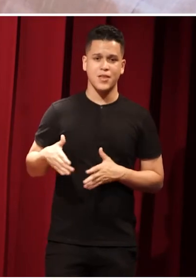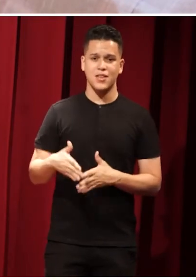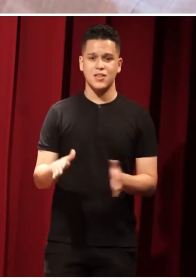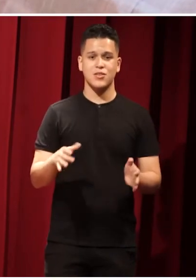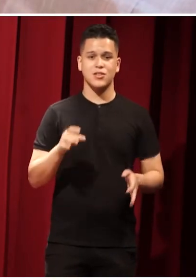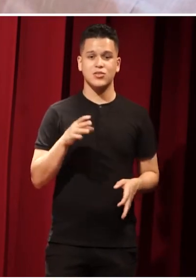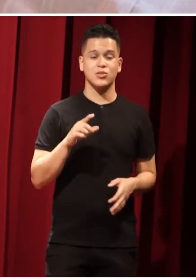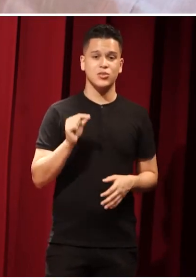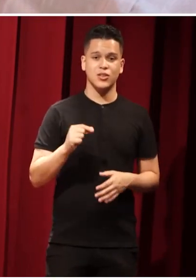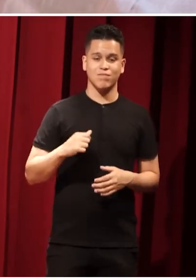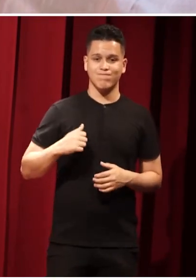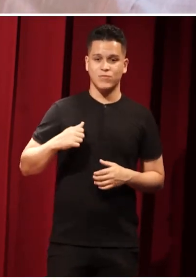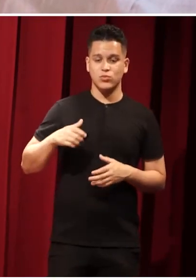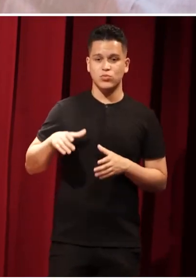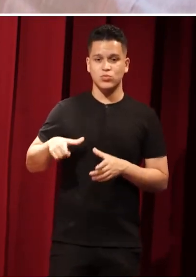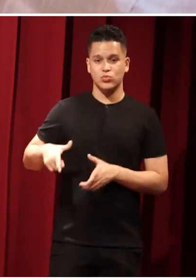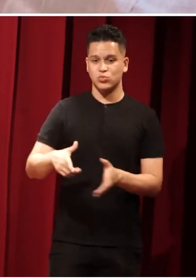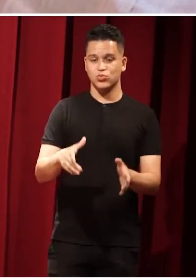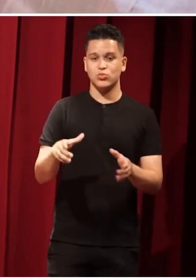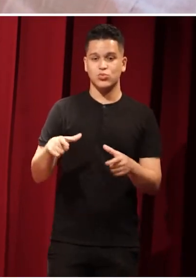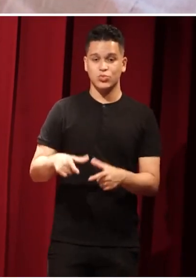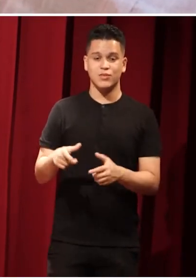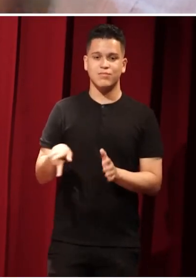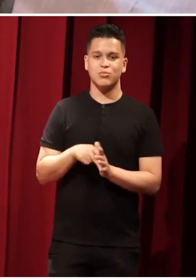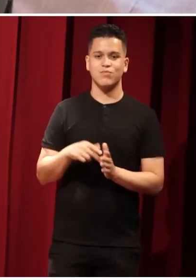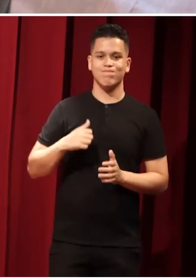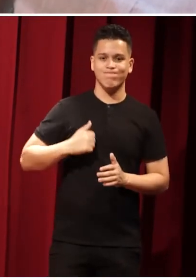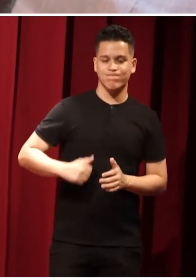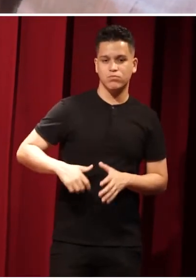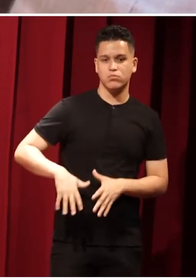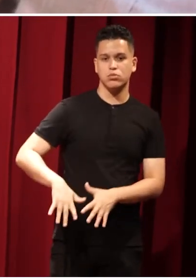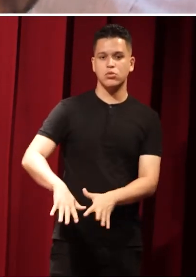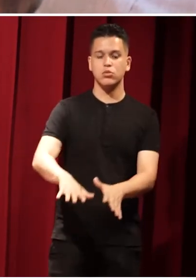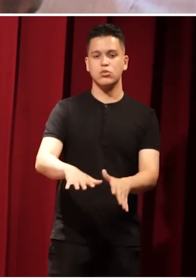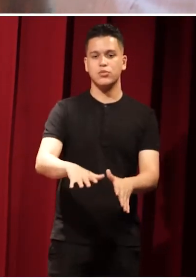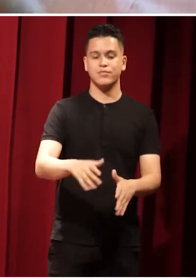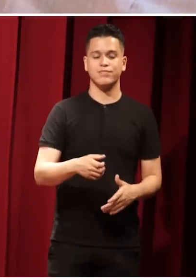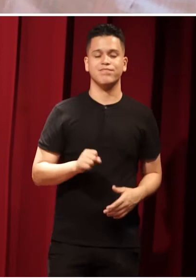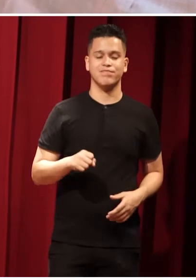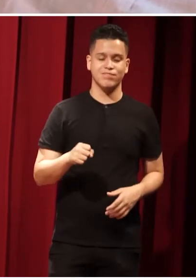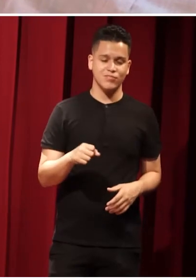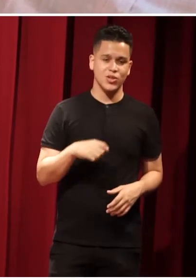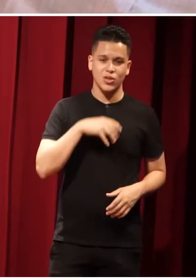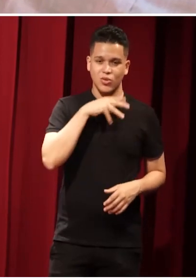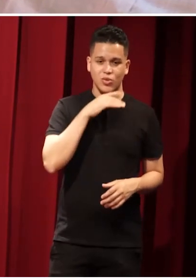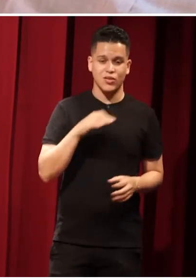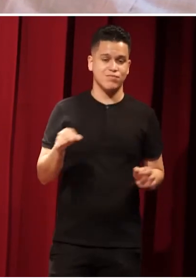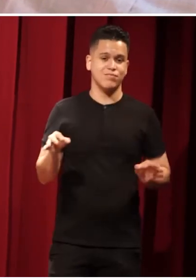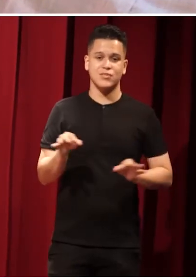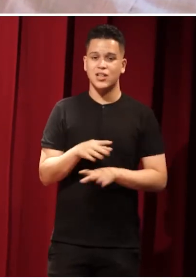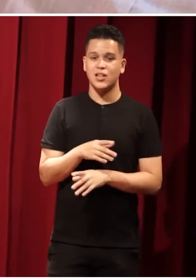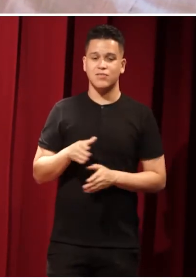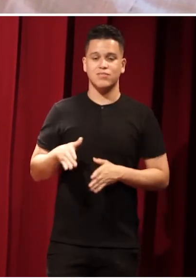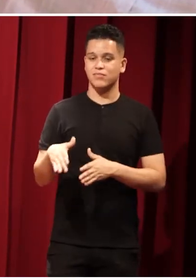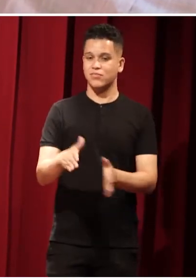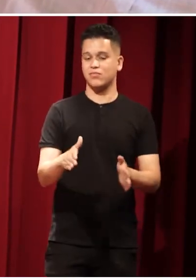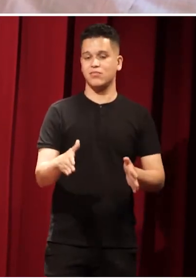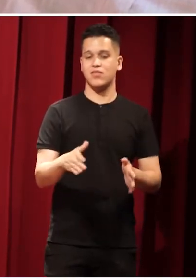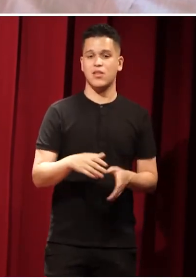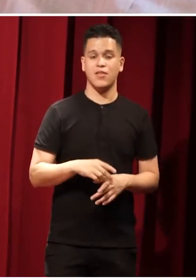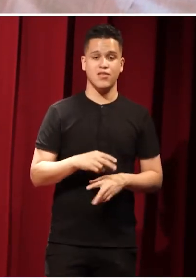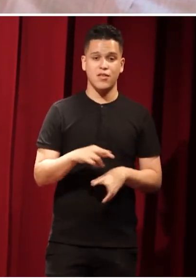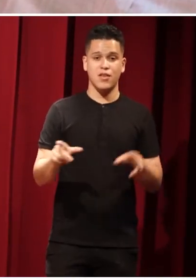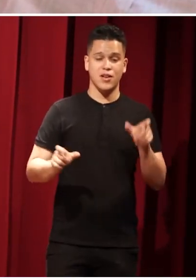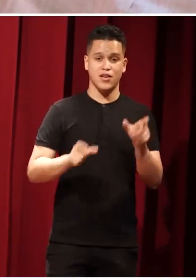esgoto, mais de uns, sei lá quantos quilômetros, de população, não só que vinda